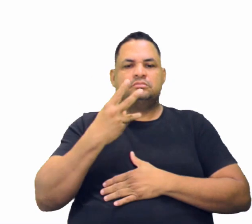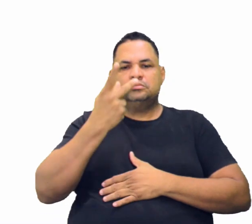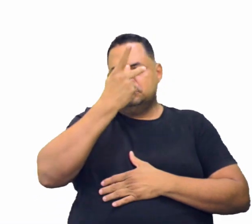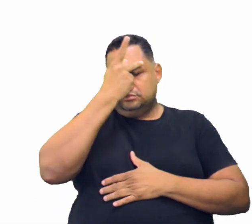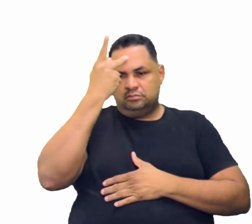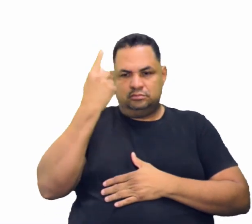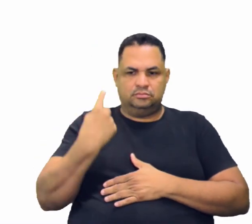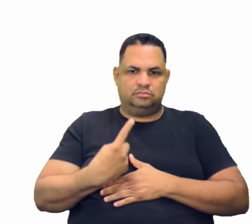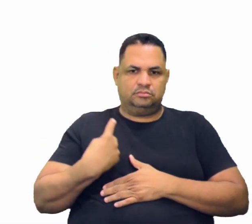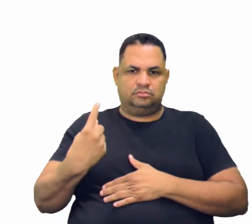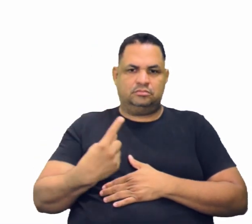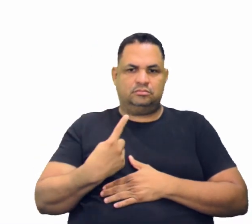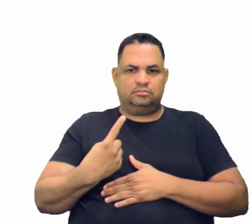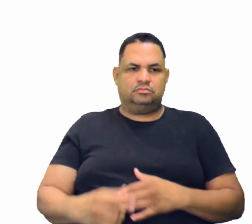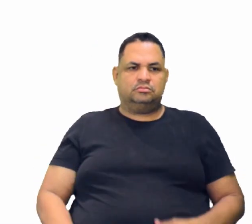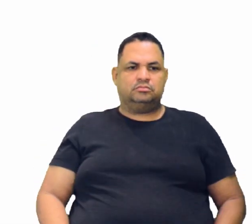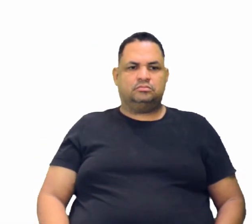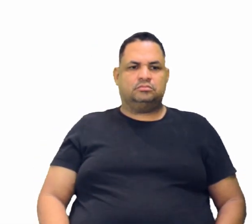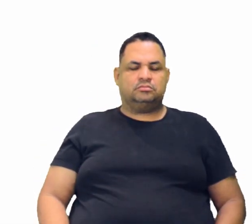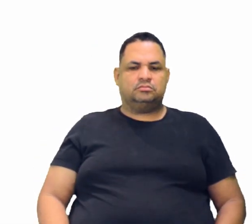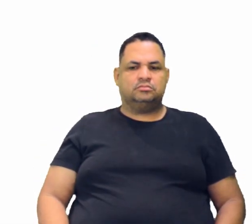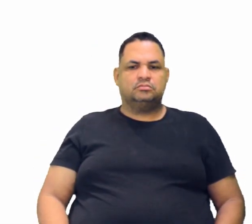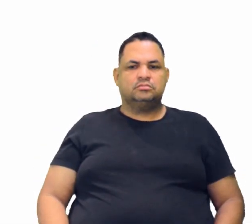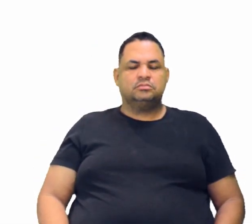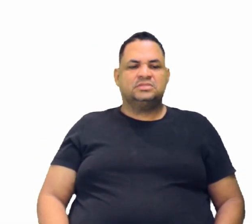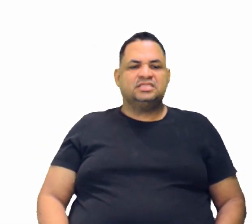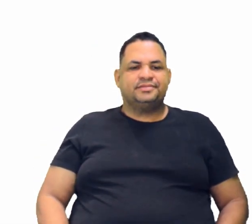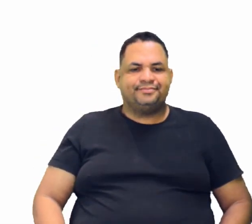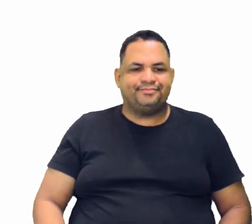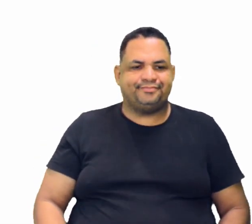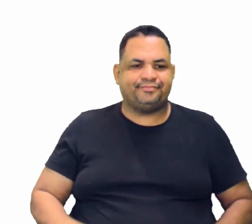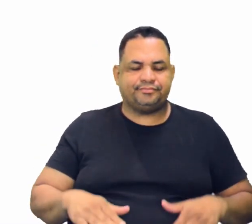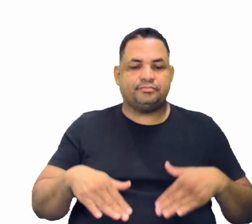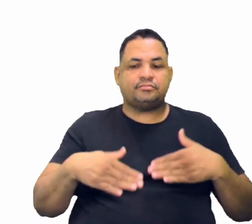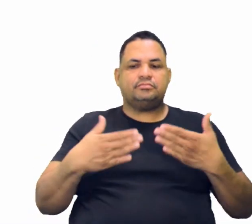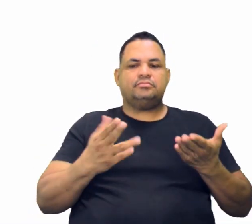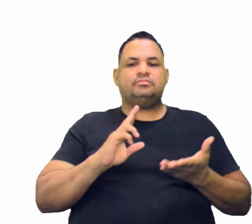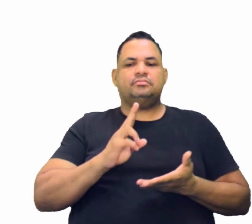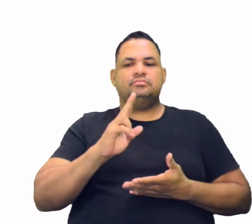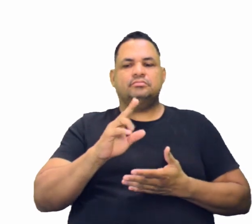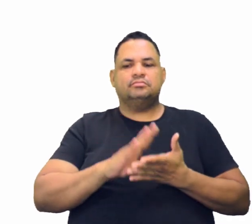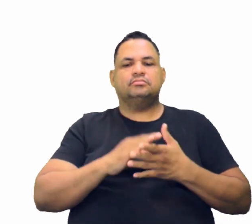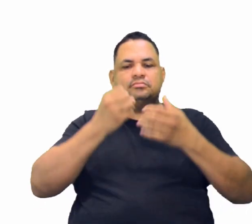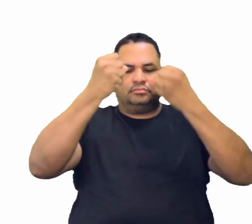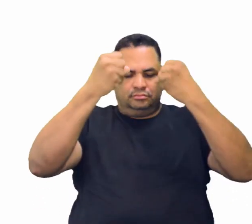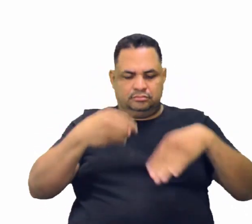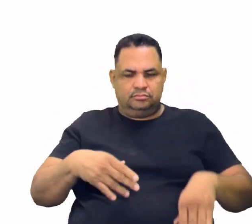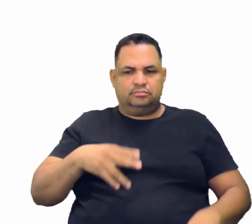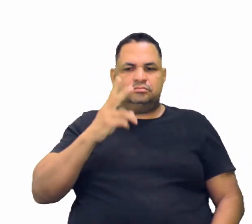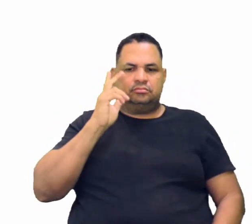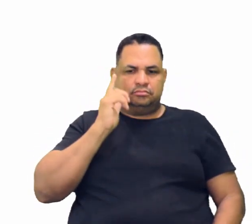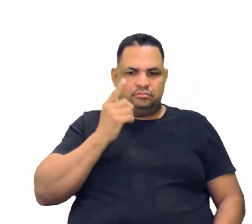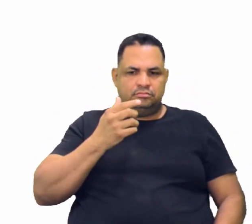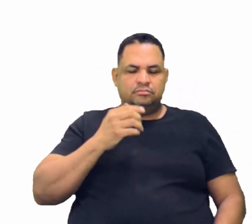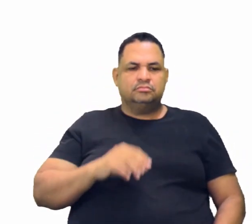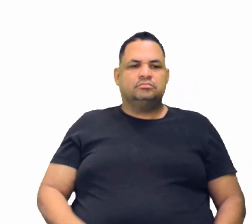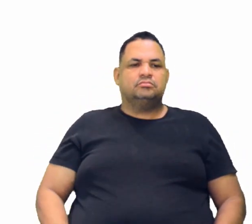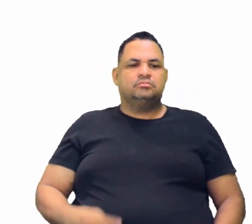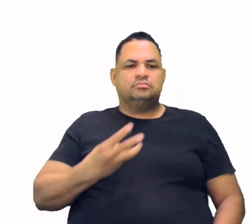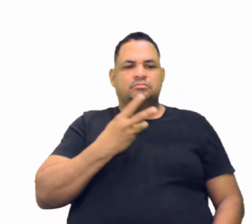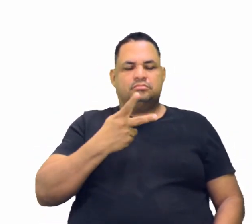terceira pessoa do singular. Desde quando a gente começou aqui, eu estou batendo na mesma tecla.